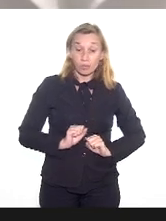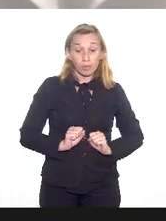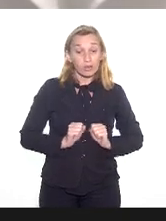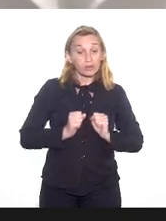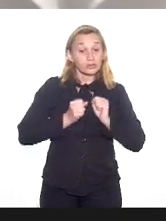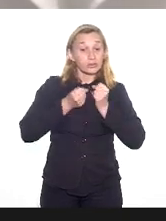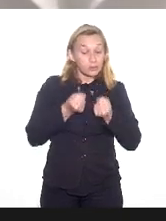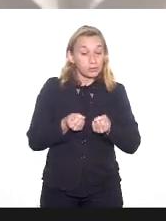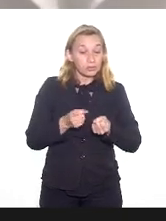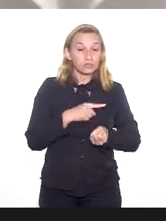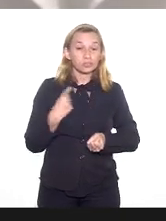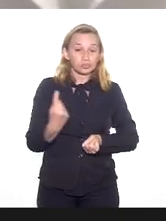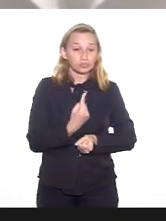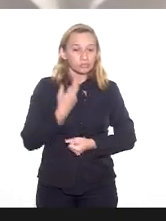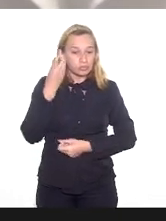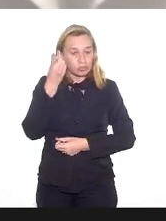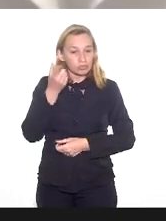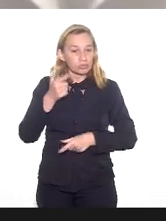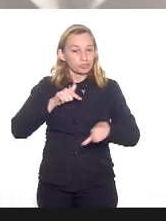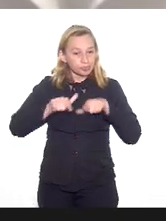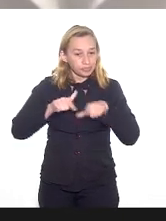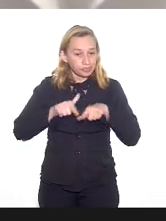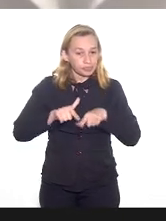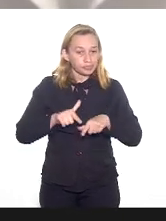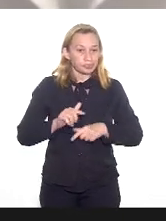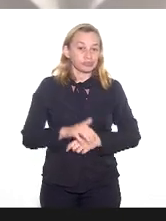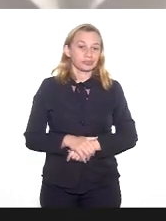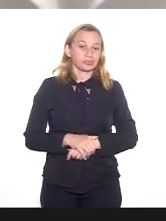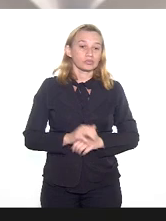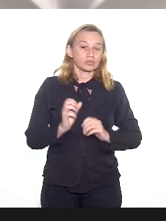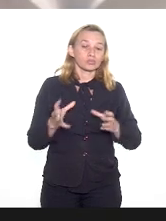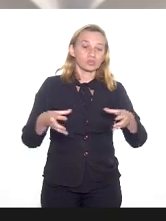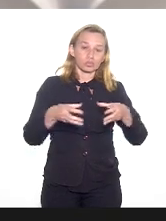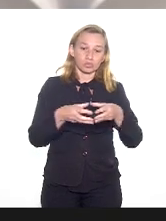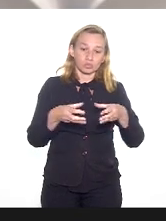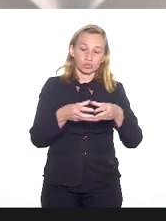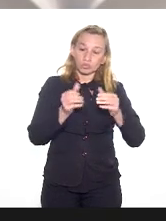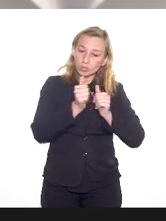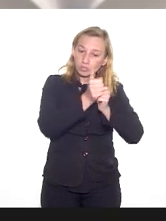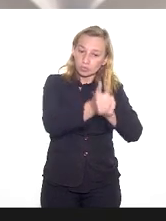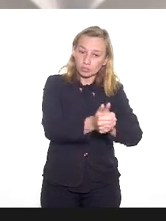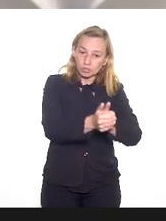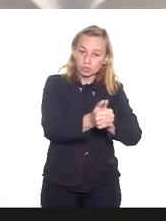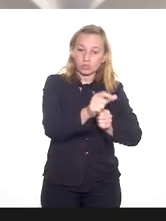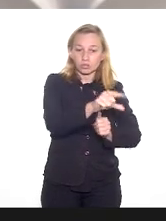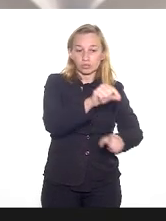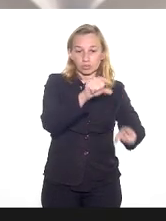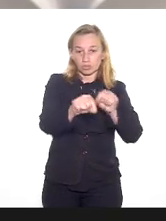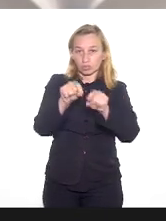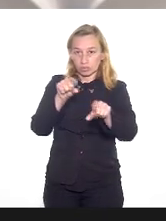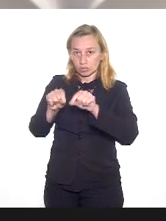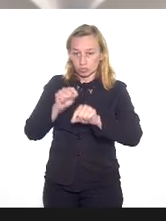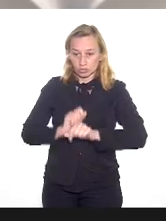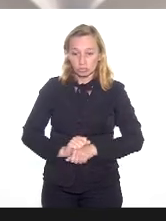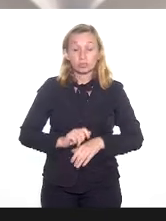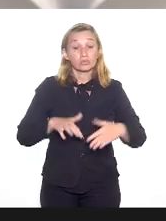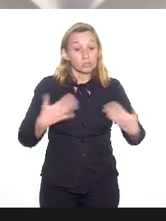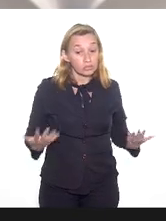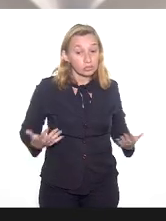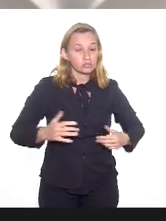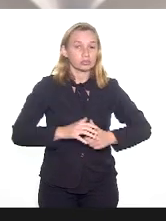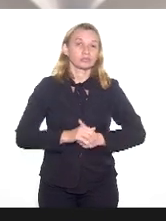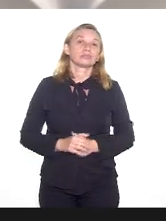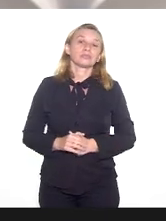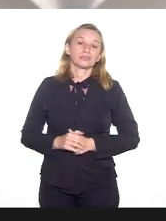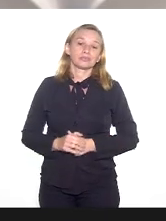dos nossos mandatos, nós estivéssemos em conjunto acompanhando essas decisões, né? Então, que